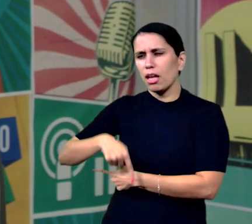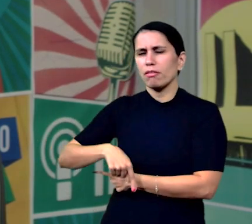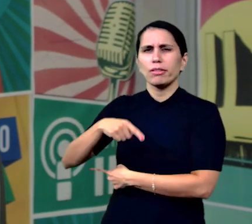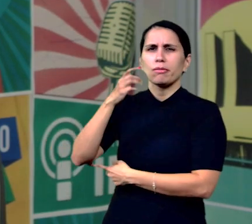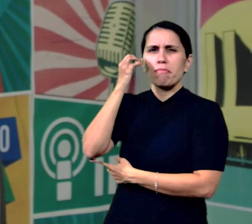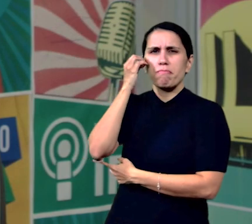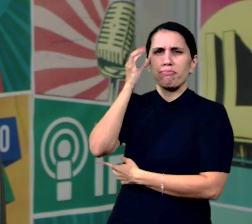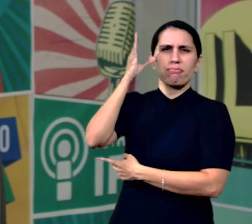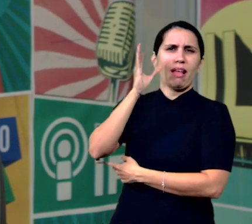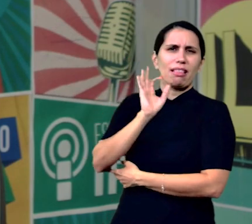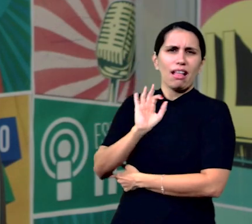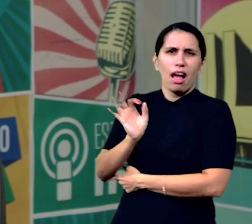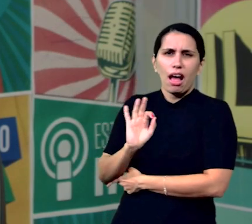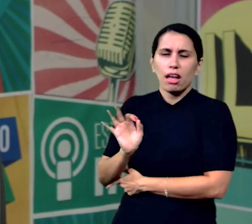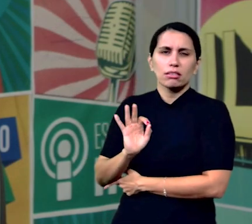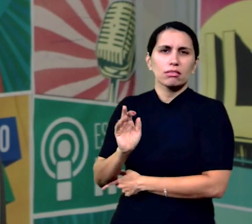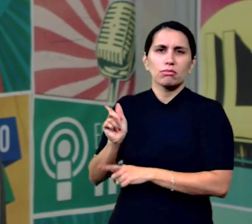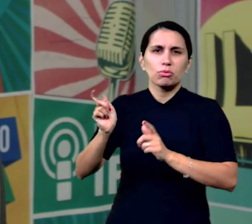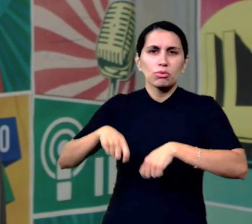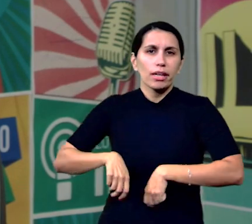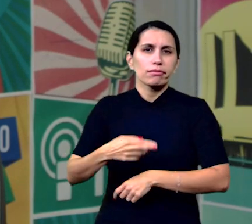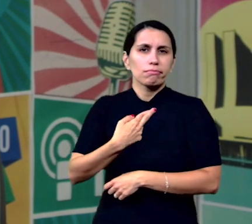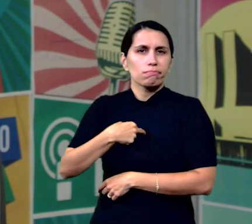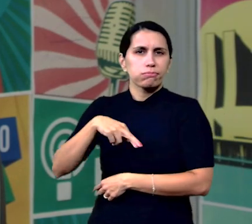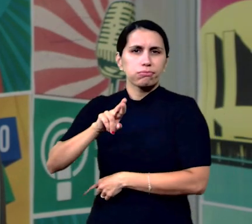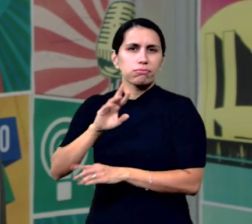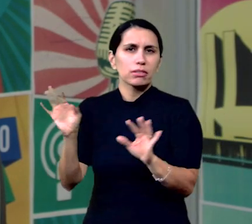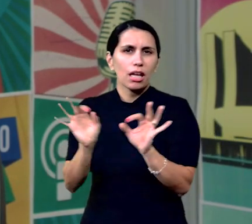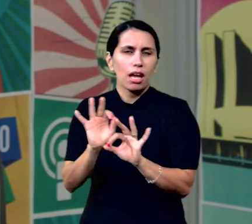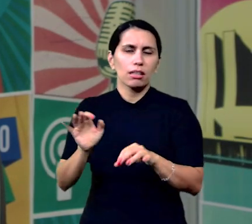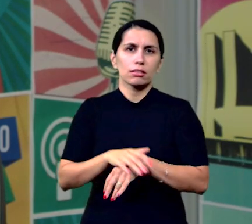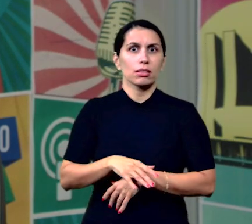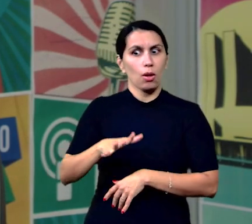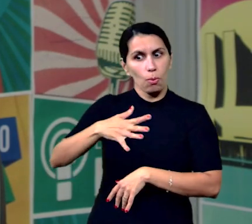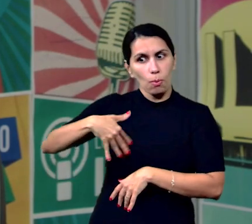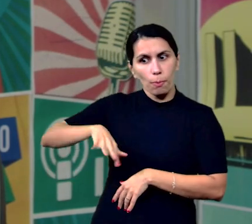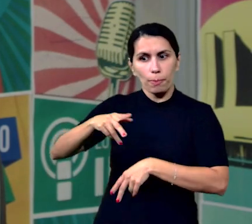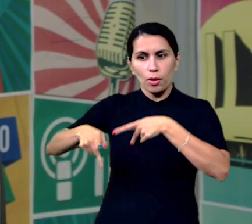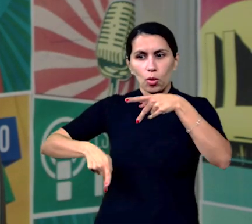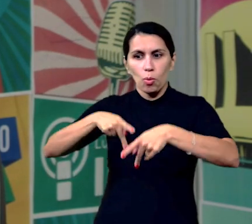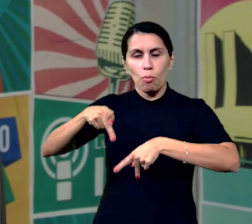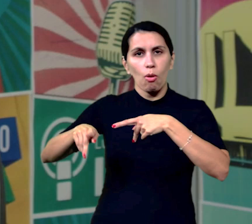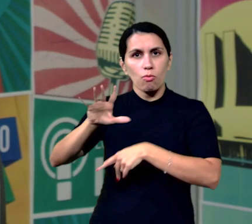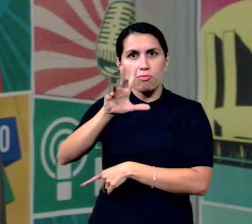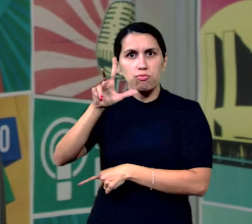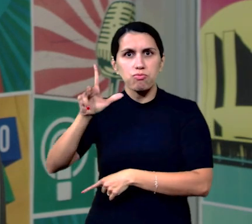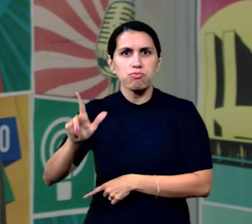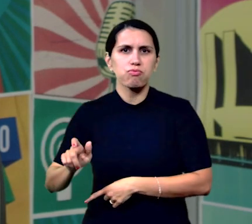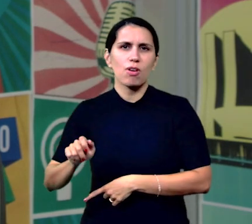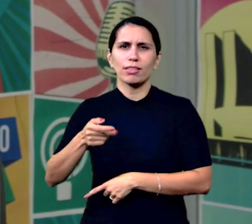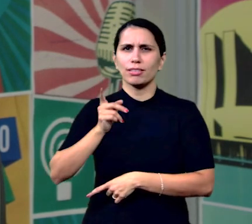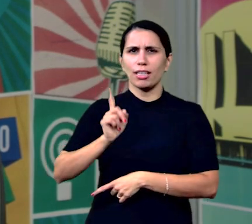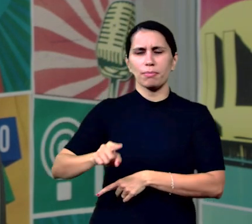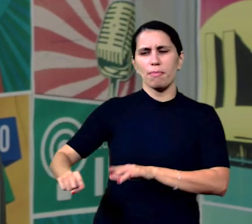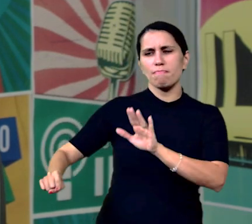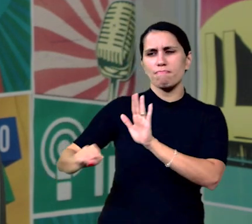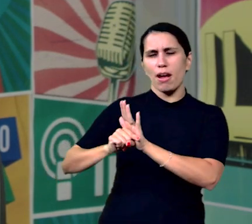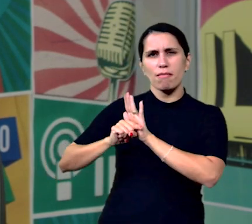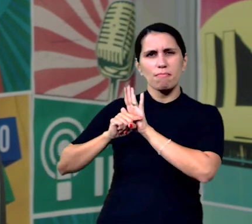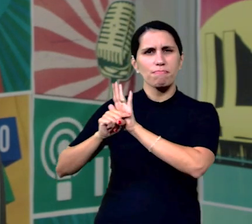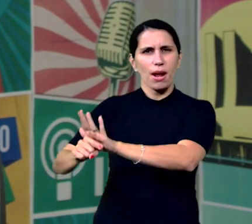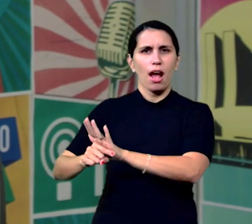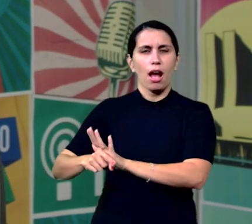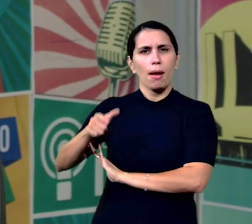sujeitos de não, expressão religiosa, então são povos que foram sistematicamente colocados no polo do negativo, né,